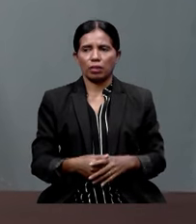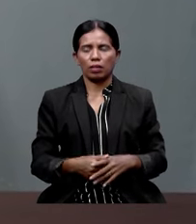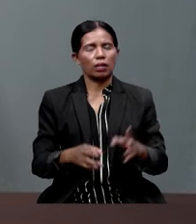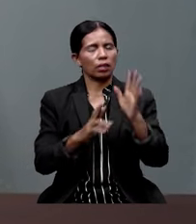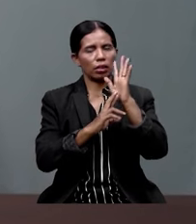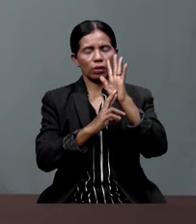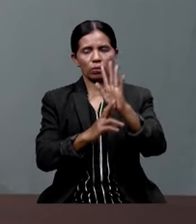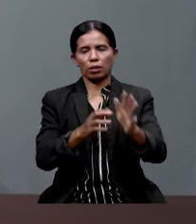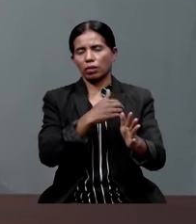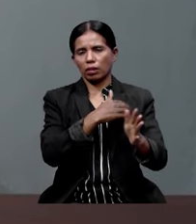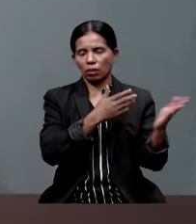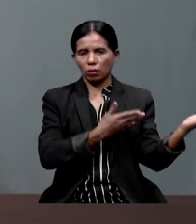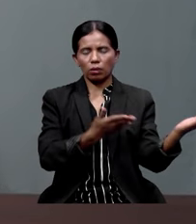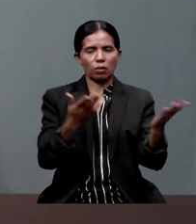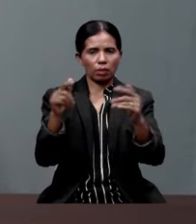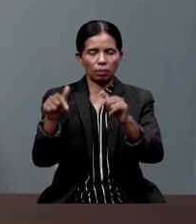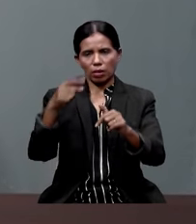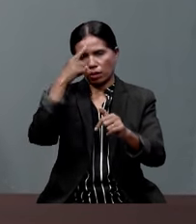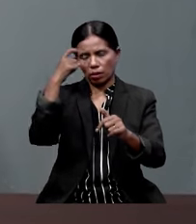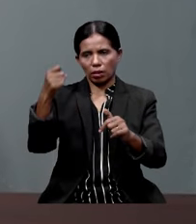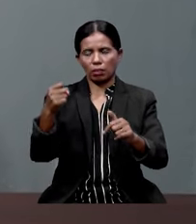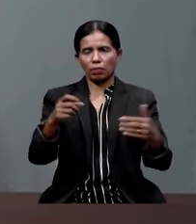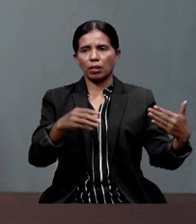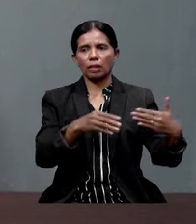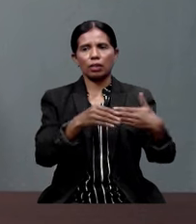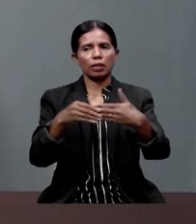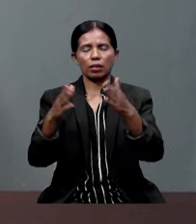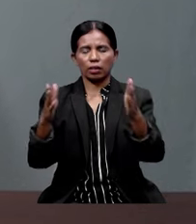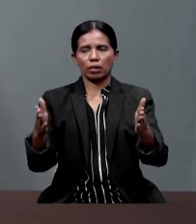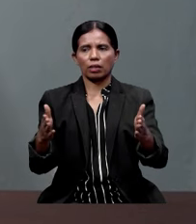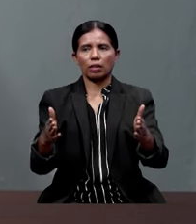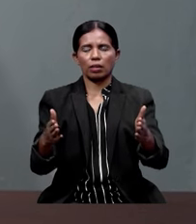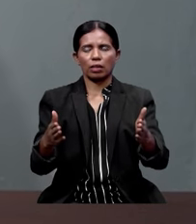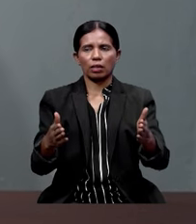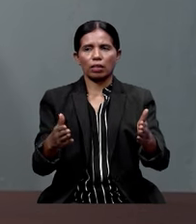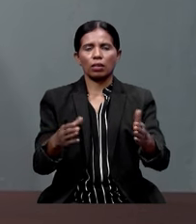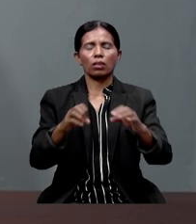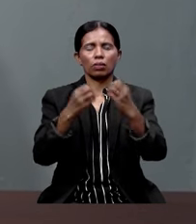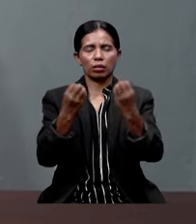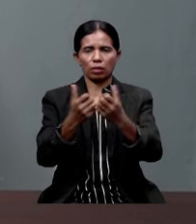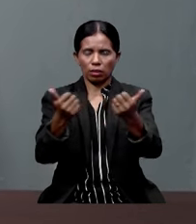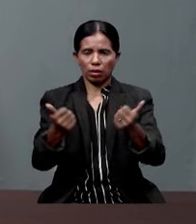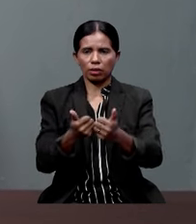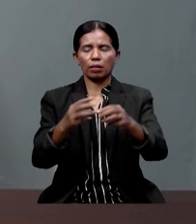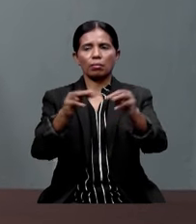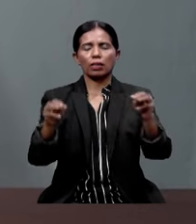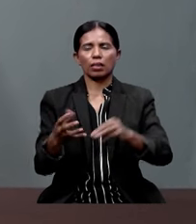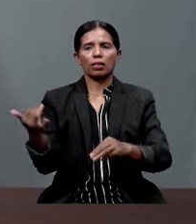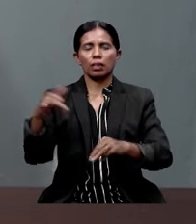relatório ser necessário, mas também a liderança, liderança organização arte marcial, se era barak,